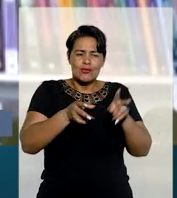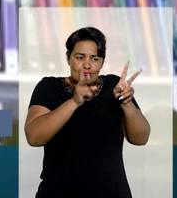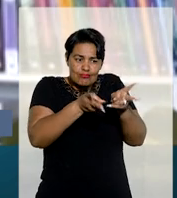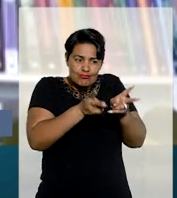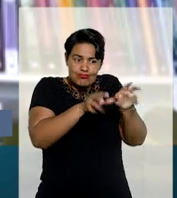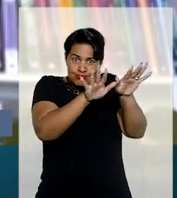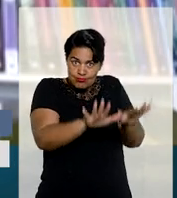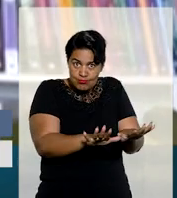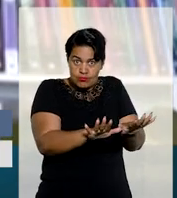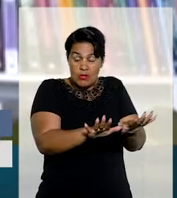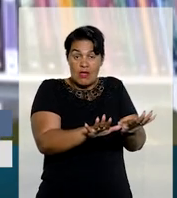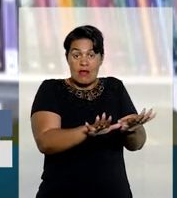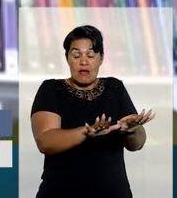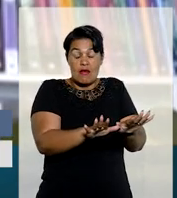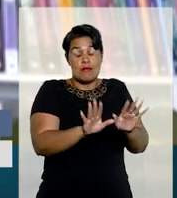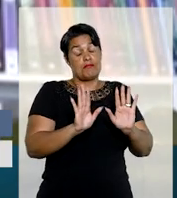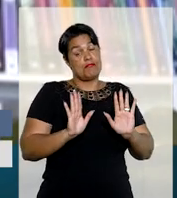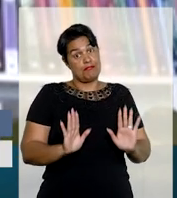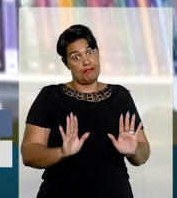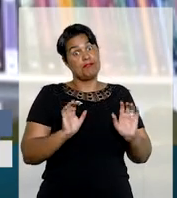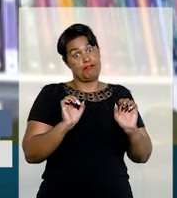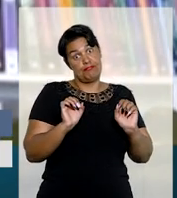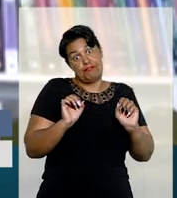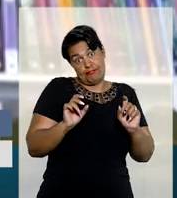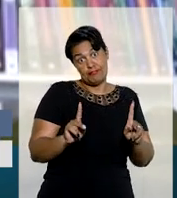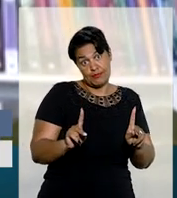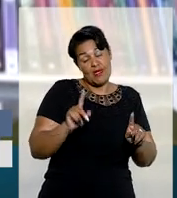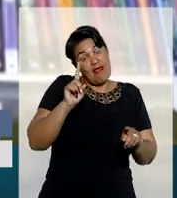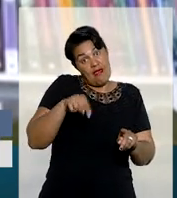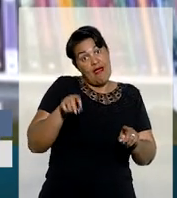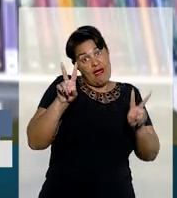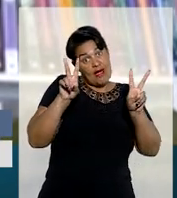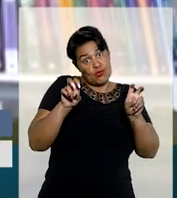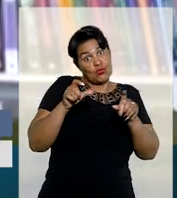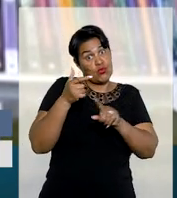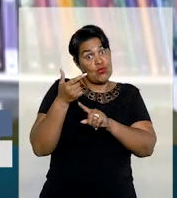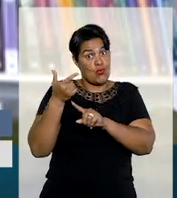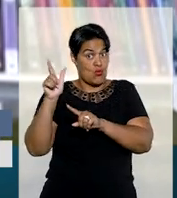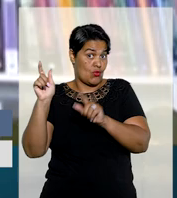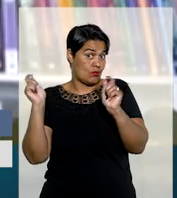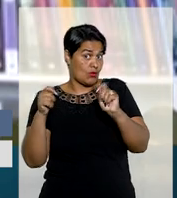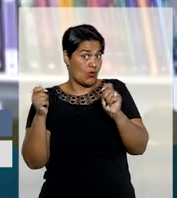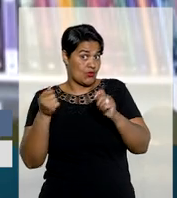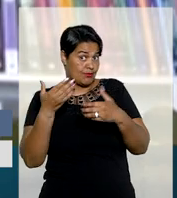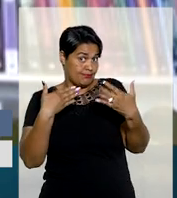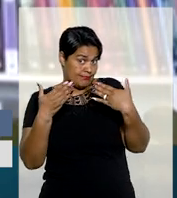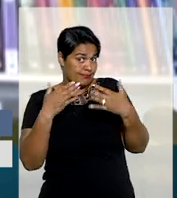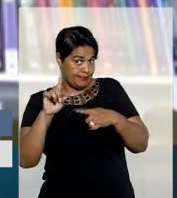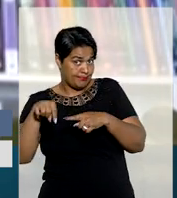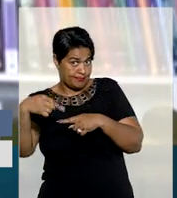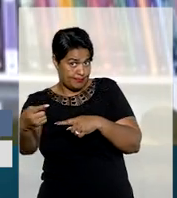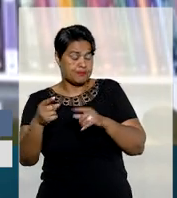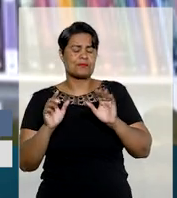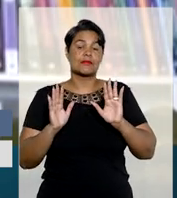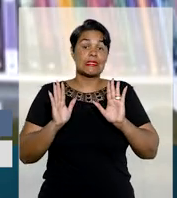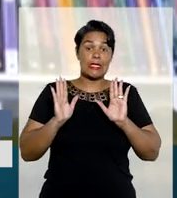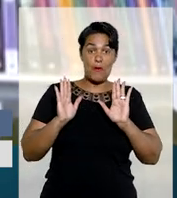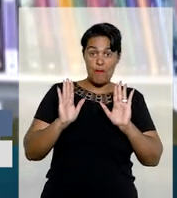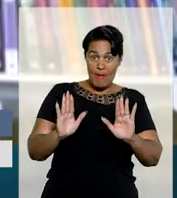órgão prolator da decisão. Essa é uma outra questão, inclusive, que podemos discutir aqui na sequência. Mas isso